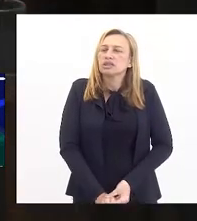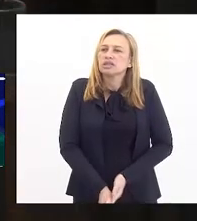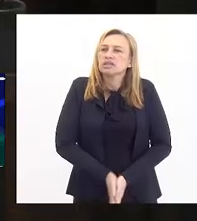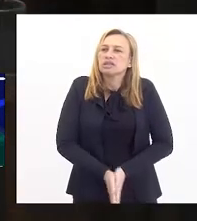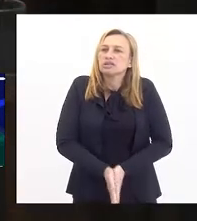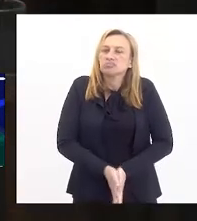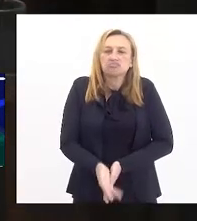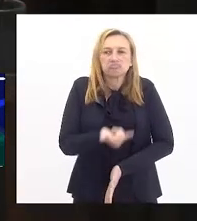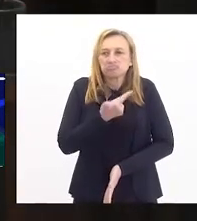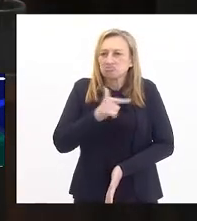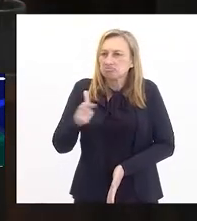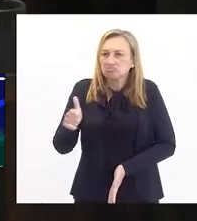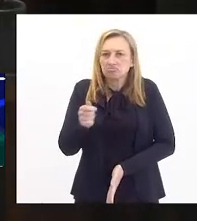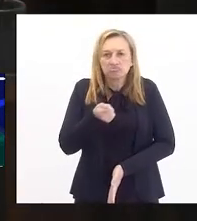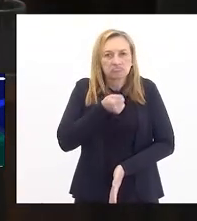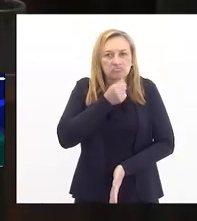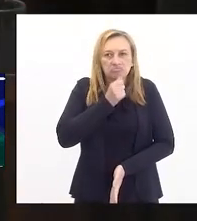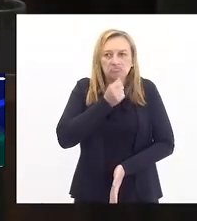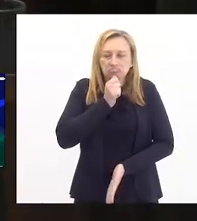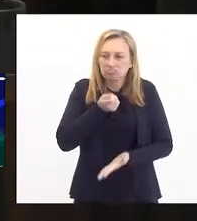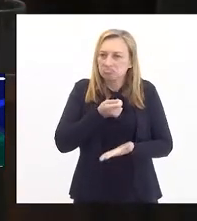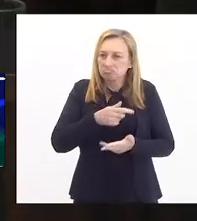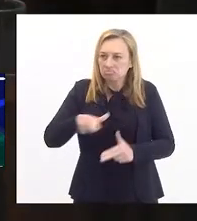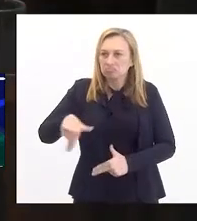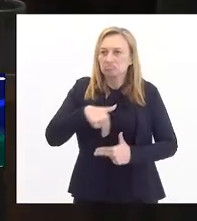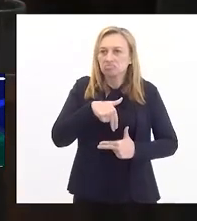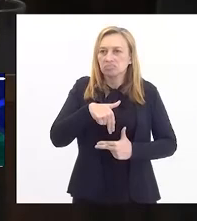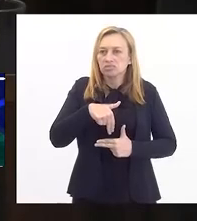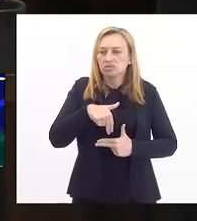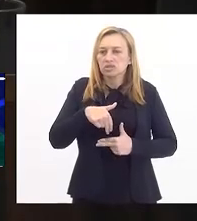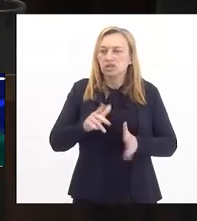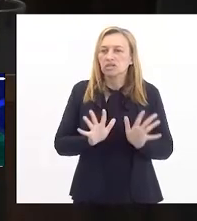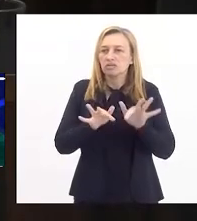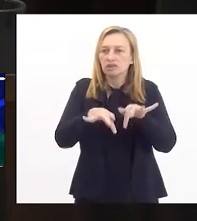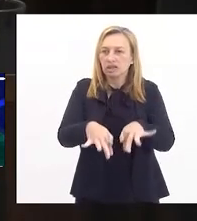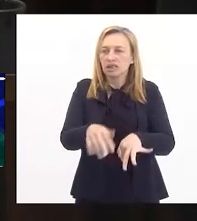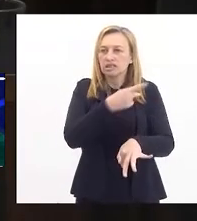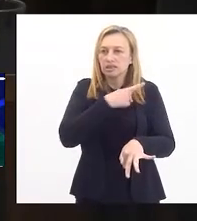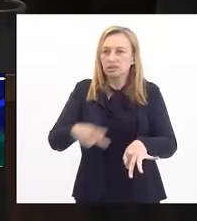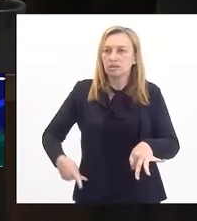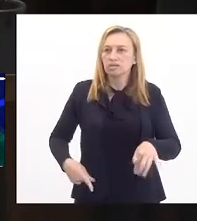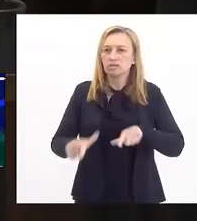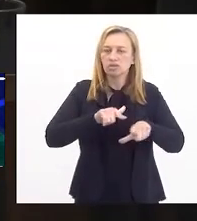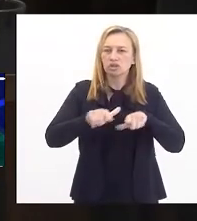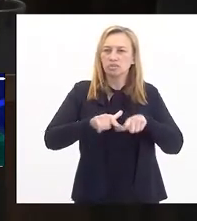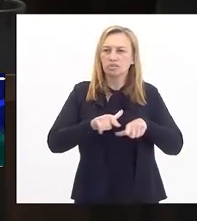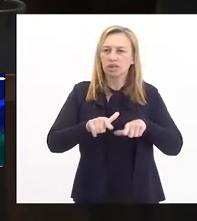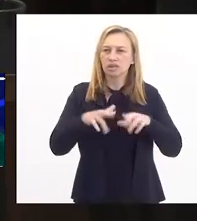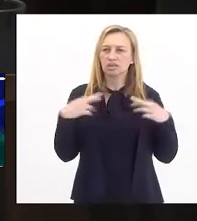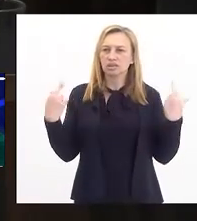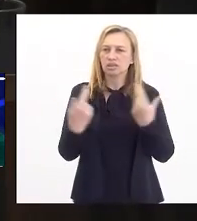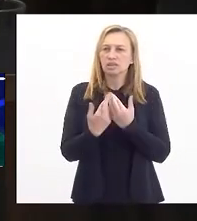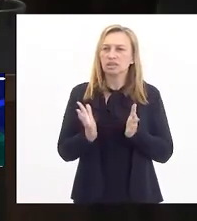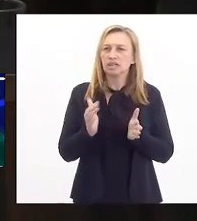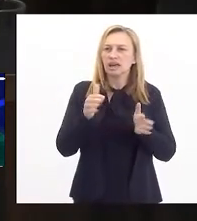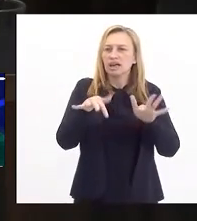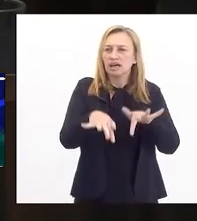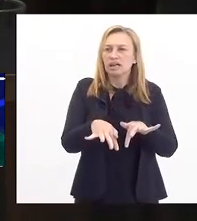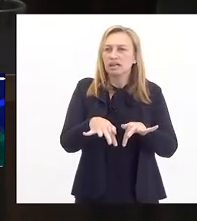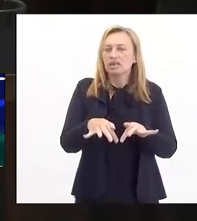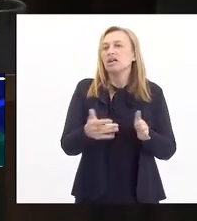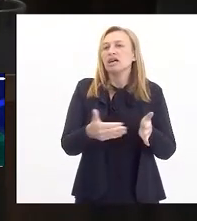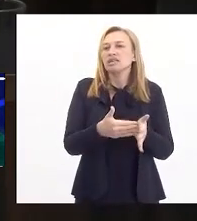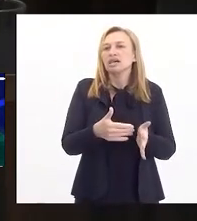Não havendo mais oradores inscritos, a presidência suspende os trabalhos da sessão até às 15